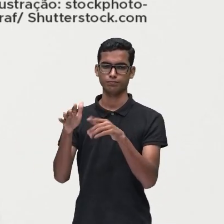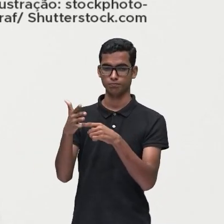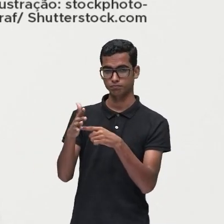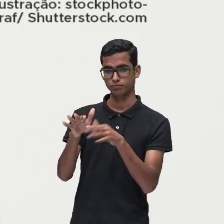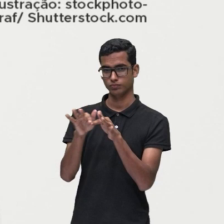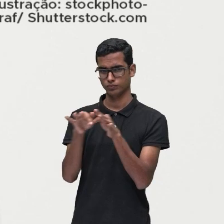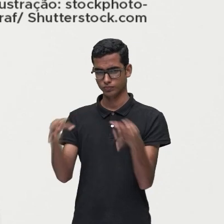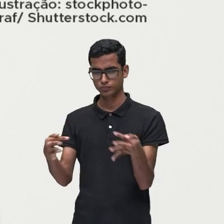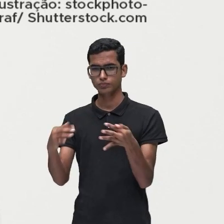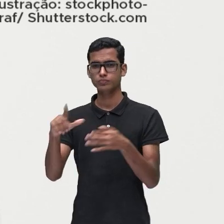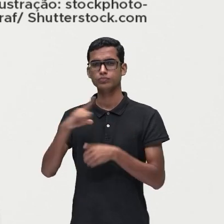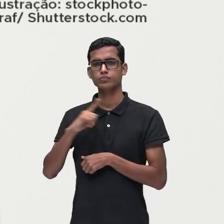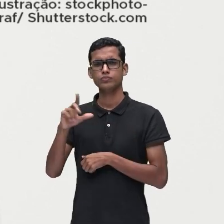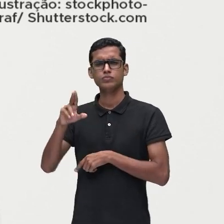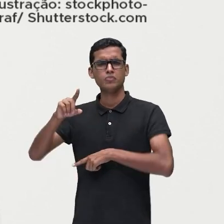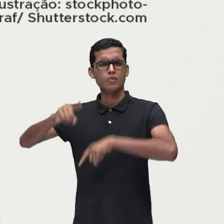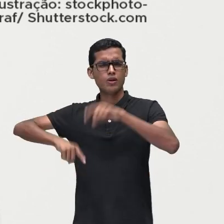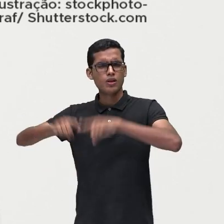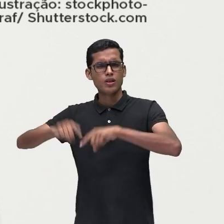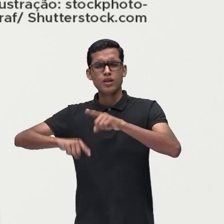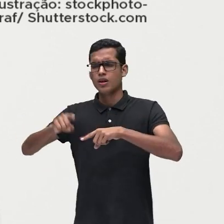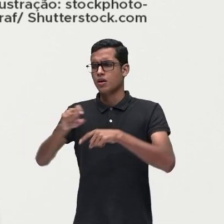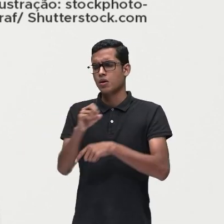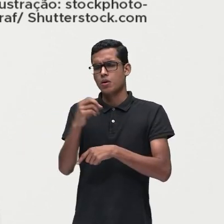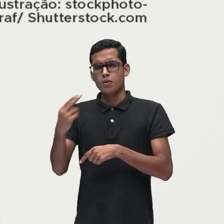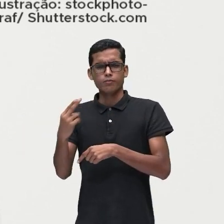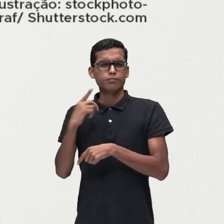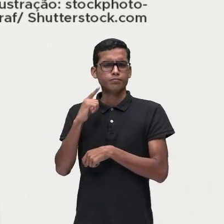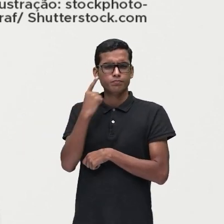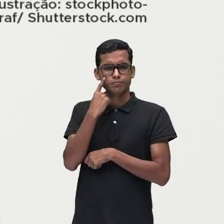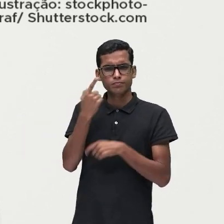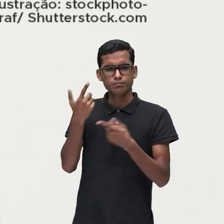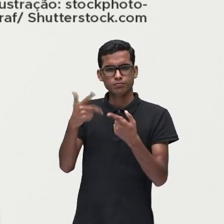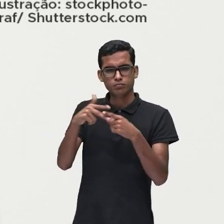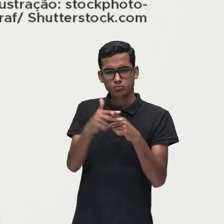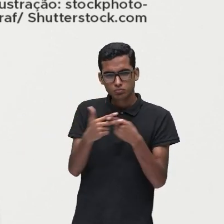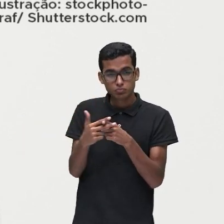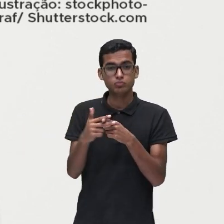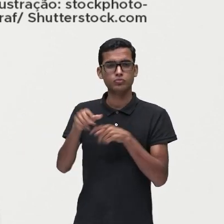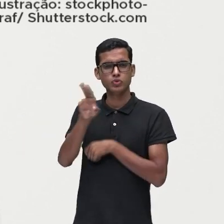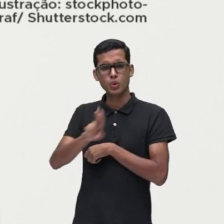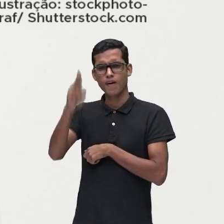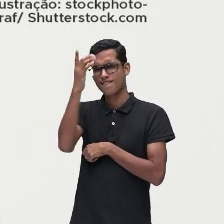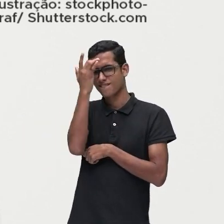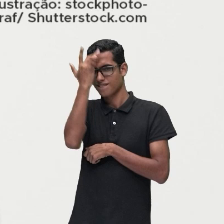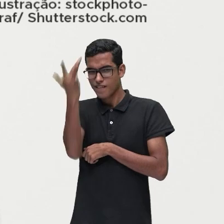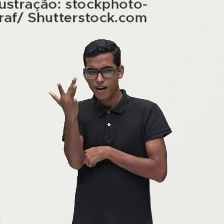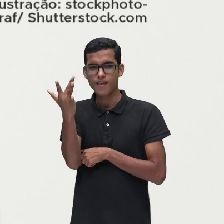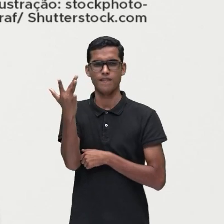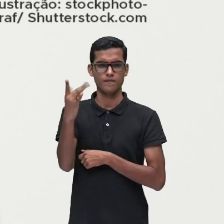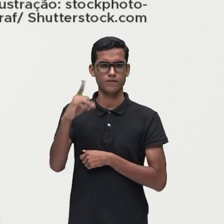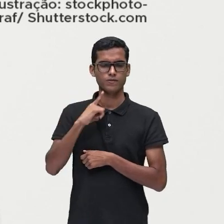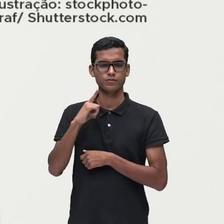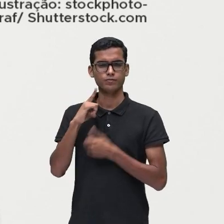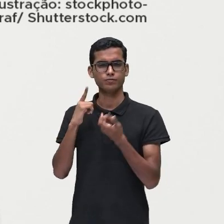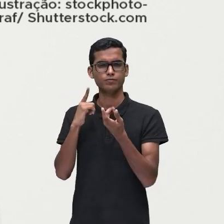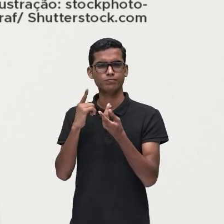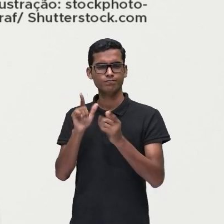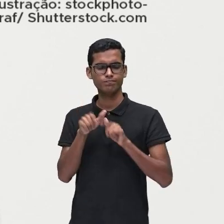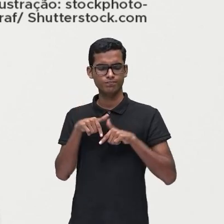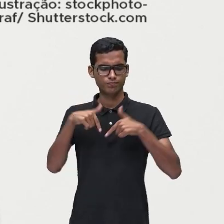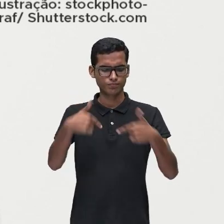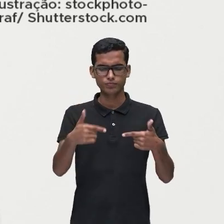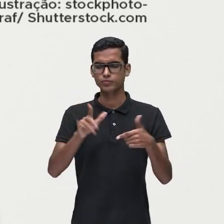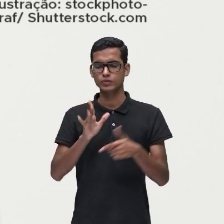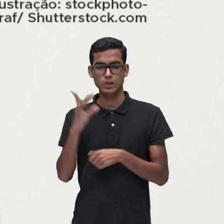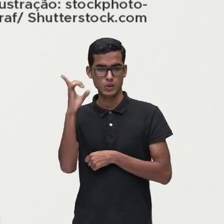reservado a pequenos objetos ou instrumentos que facilitam a execução de diferentes afazeres